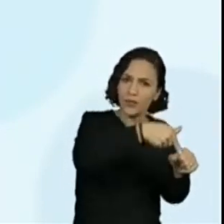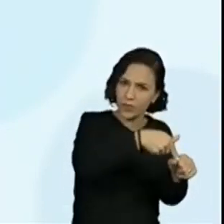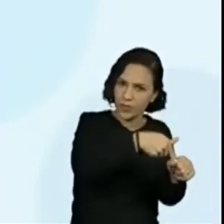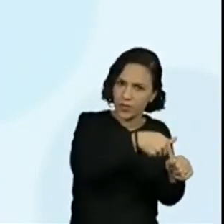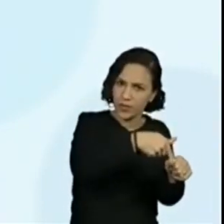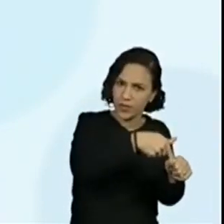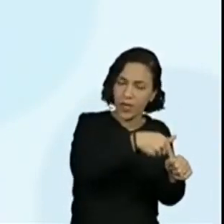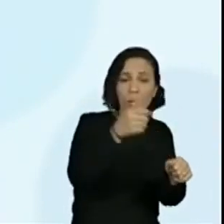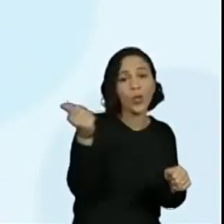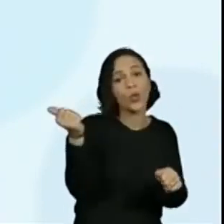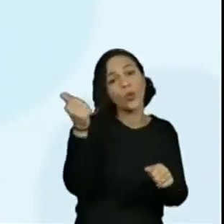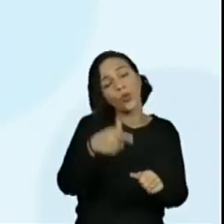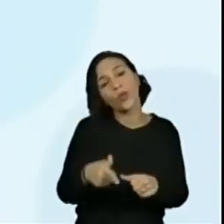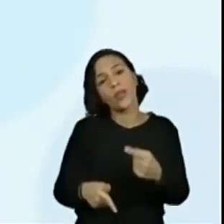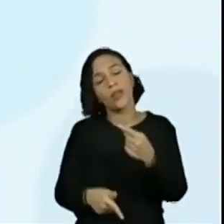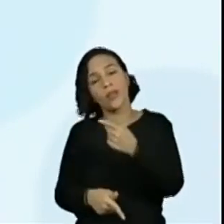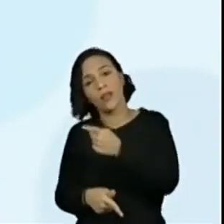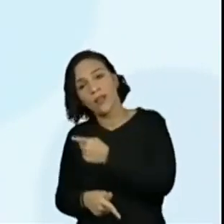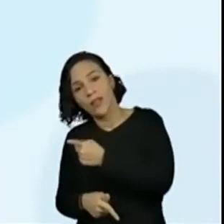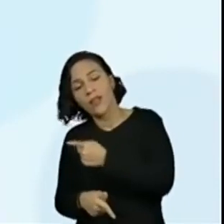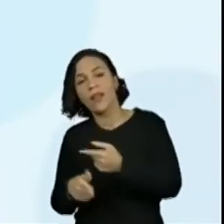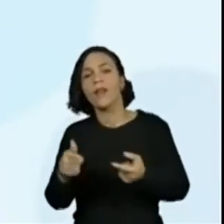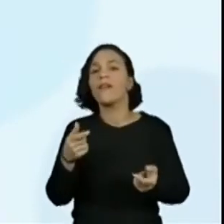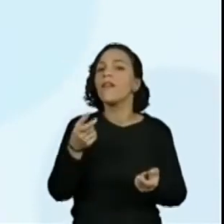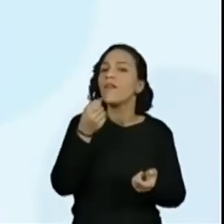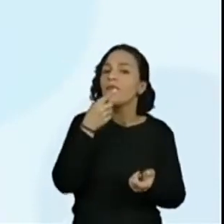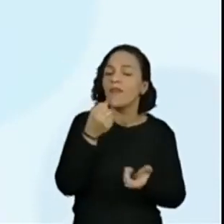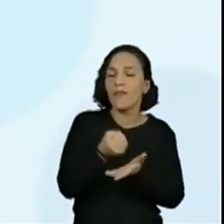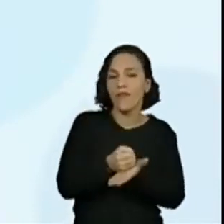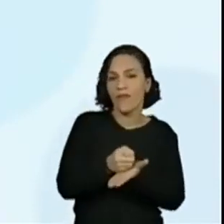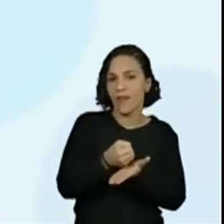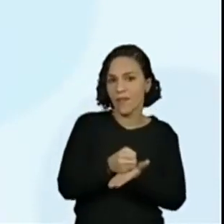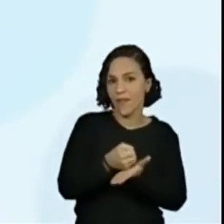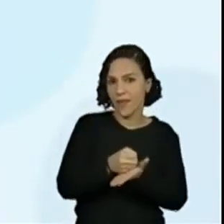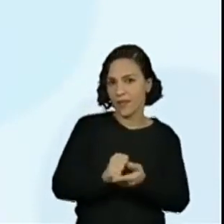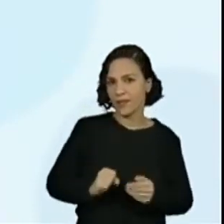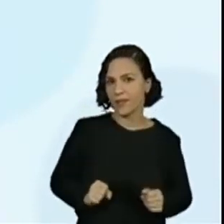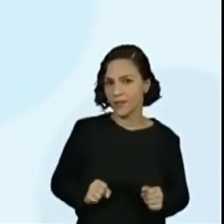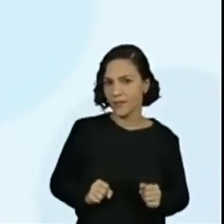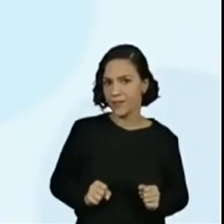que a farmácia. Então, vamos olhar a questão, olha só.